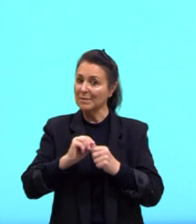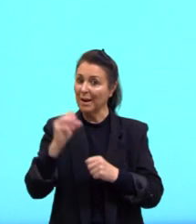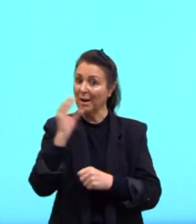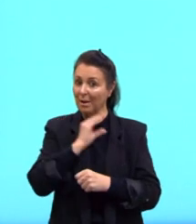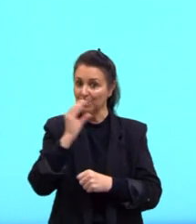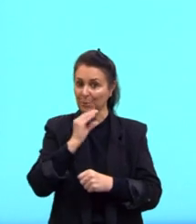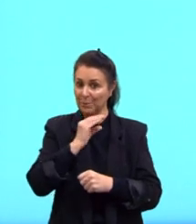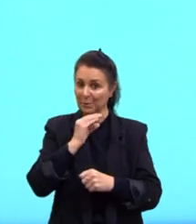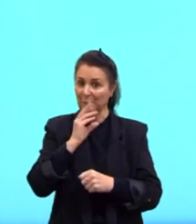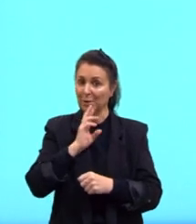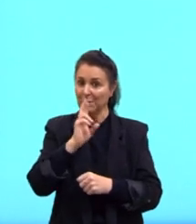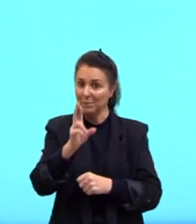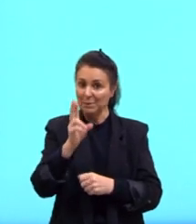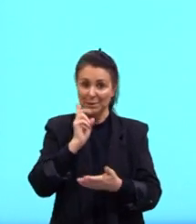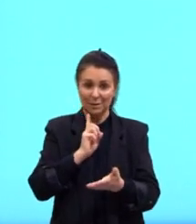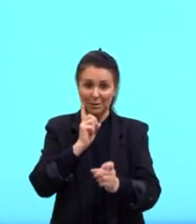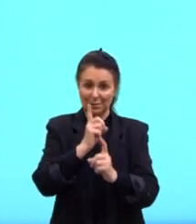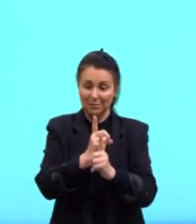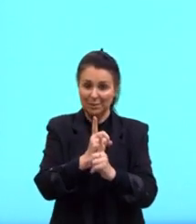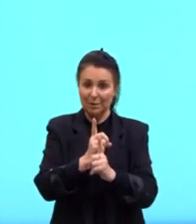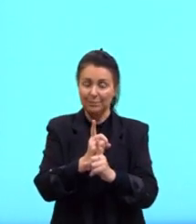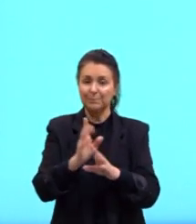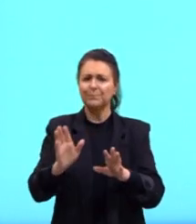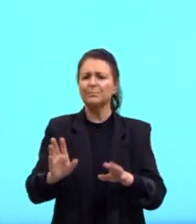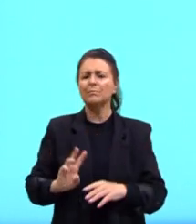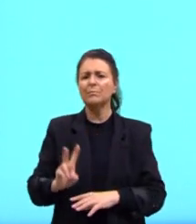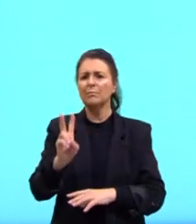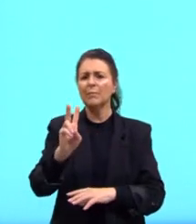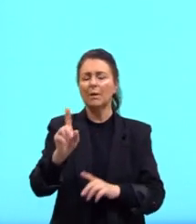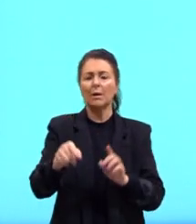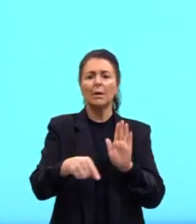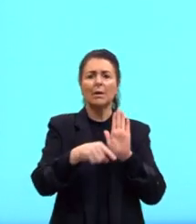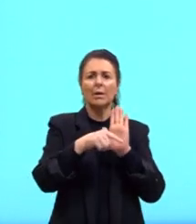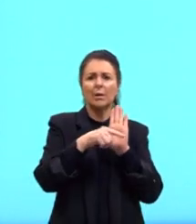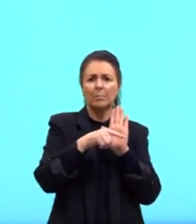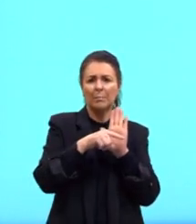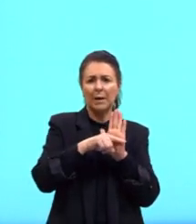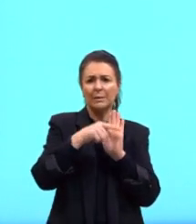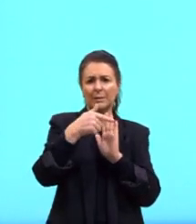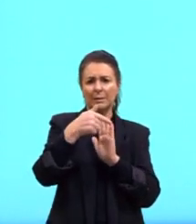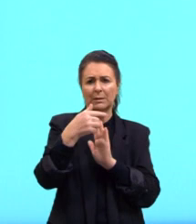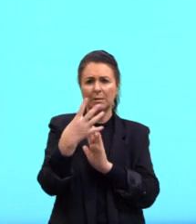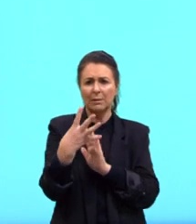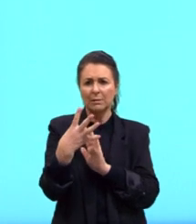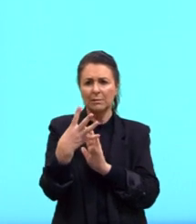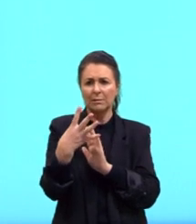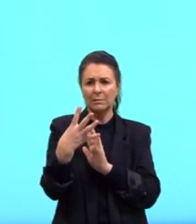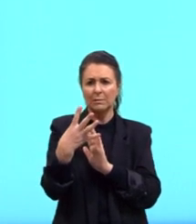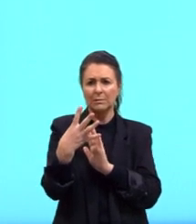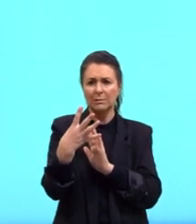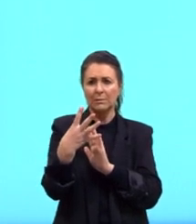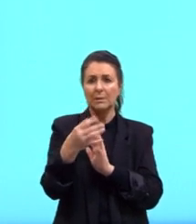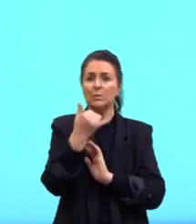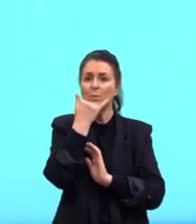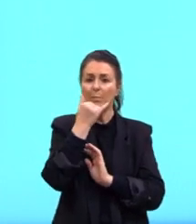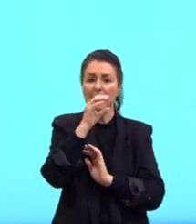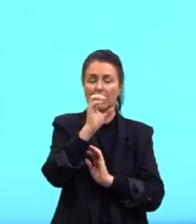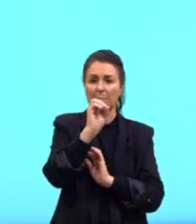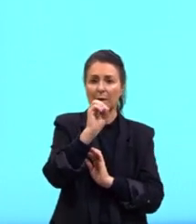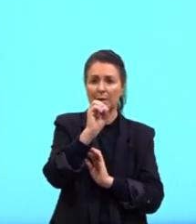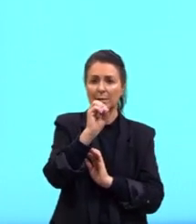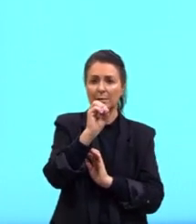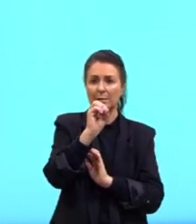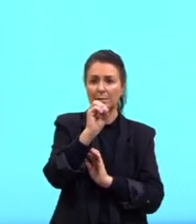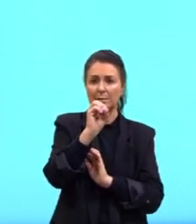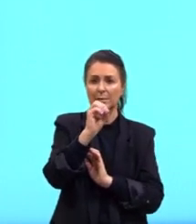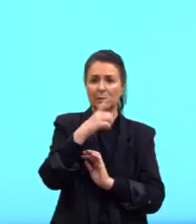então qual é o valor maior é o mais 54 ou menos 3,05 um menos é o menor né porque negativo